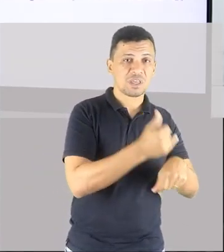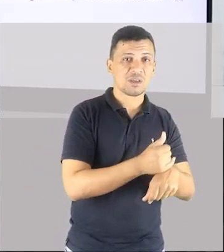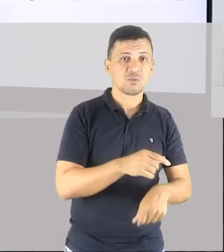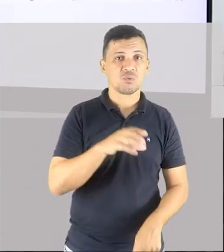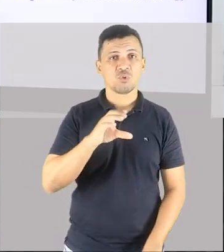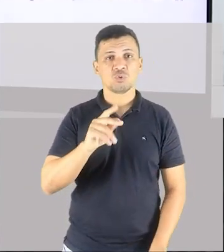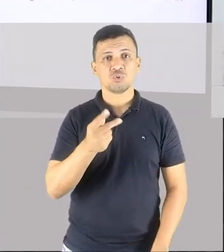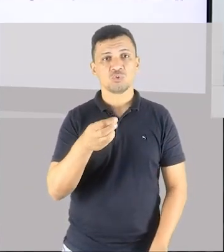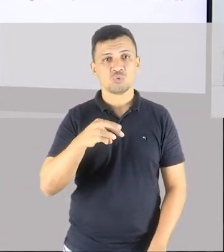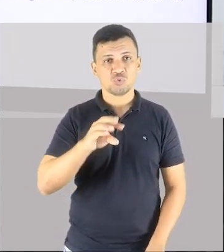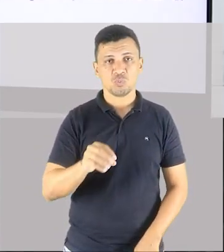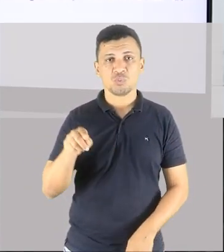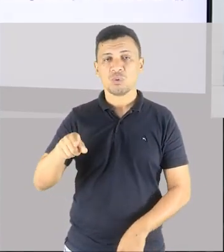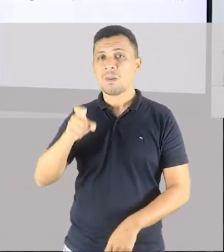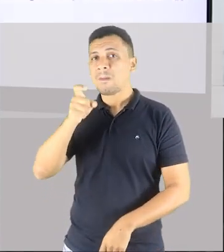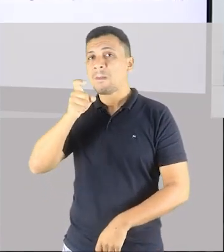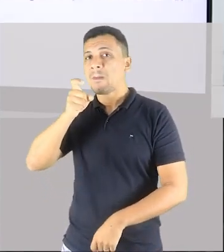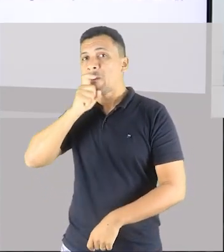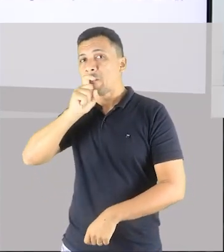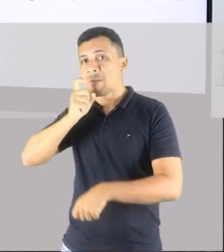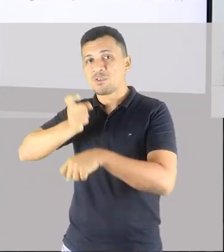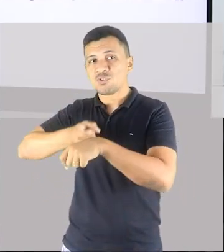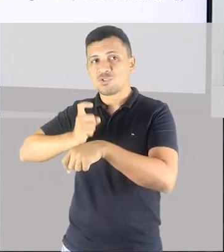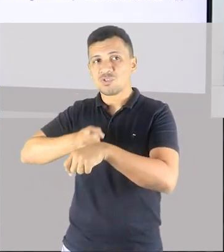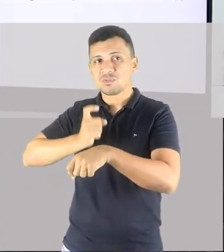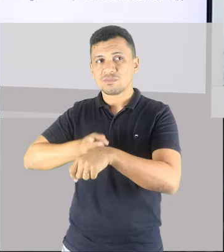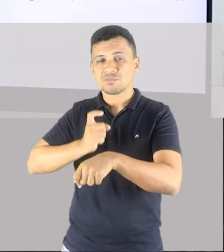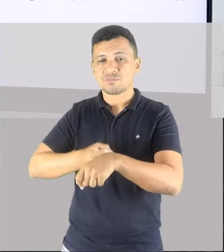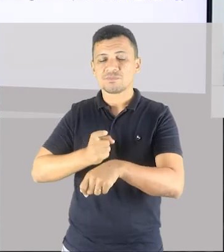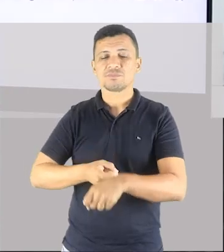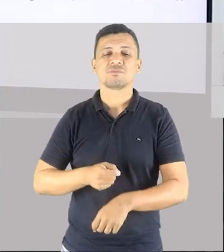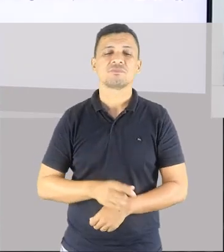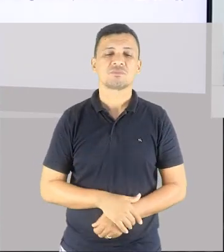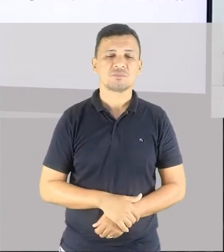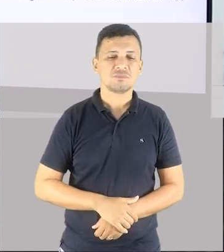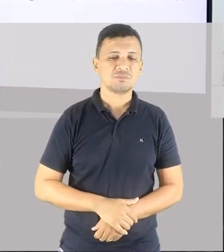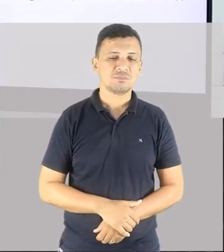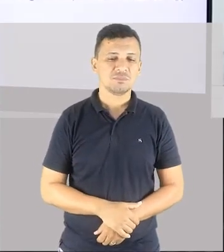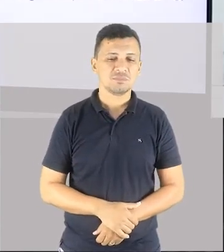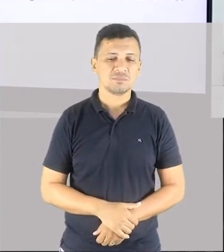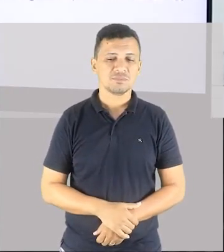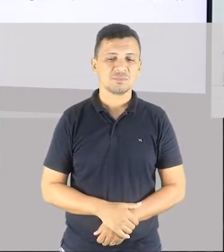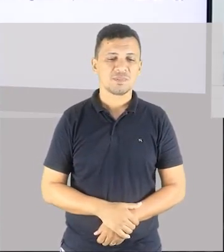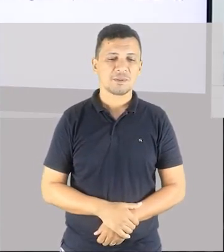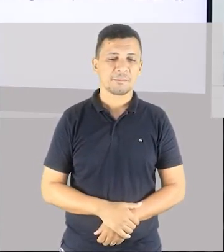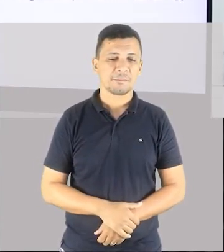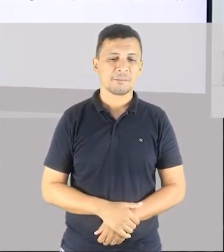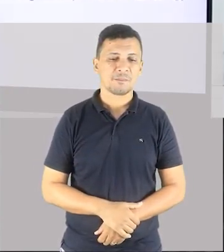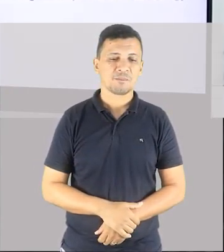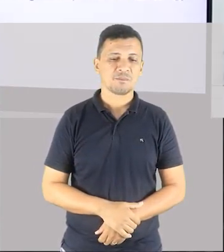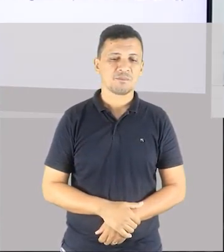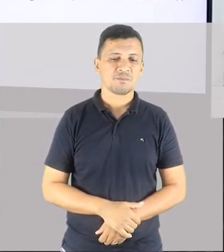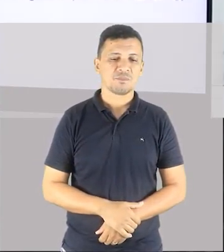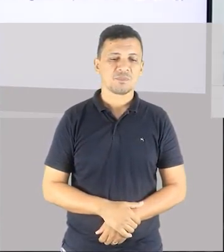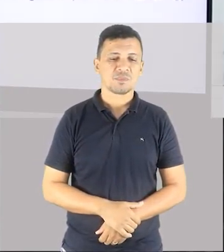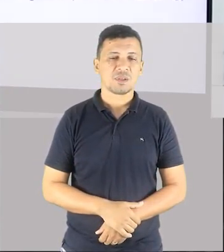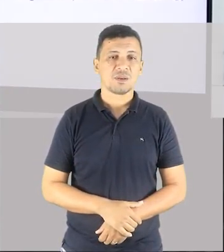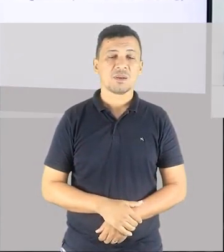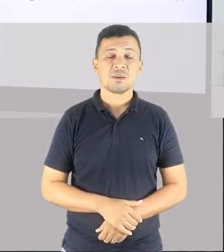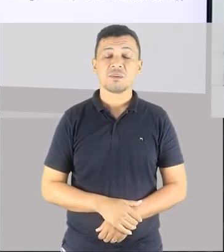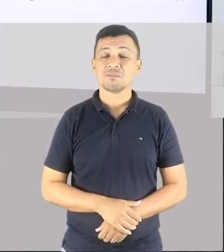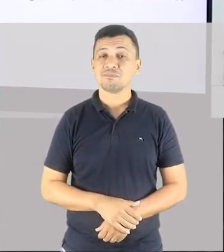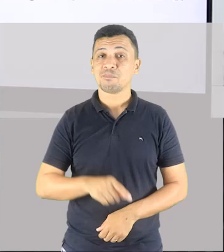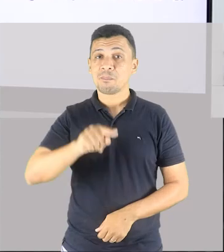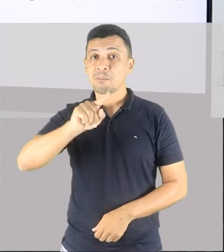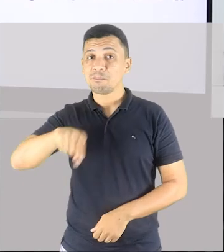gelo. Então, um bloco de ferro, um bloco de chumbo e um bloco de gelo. Nessas